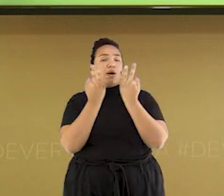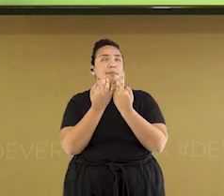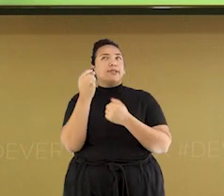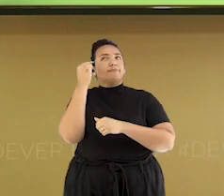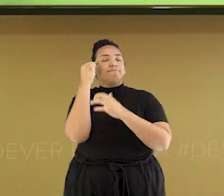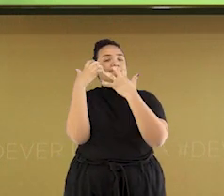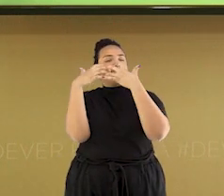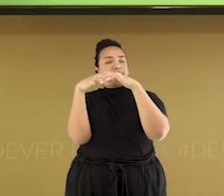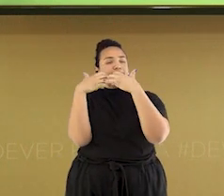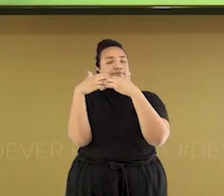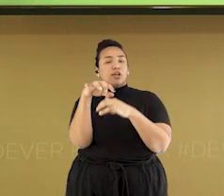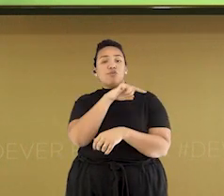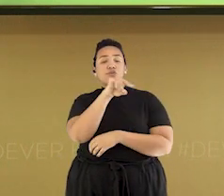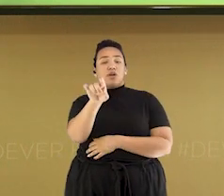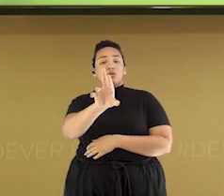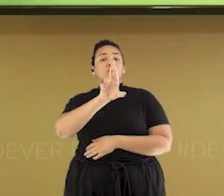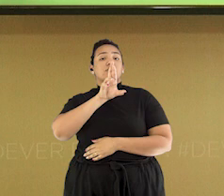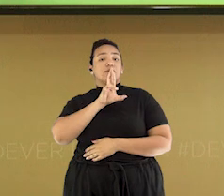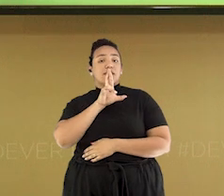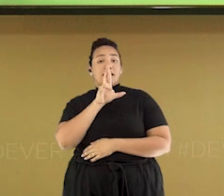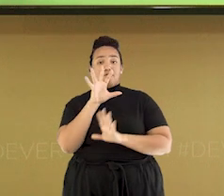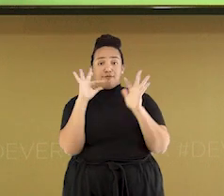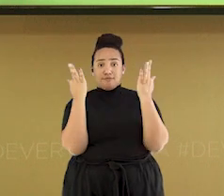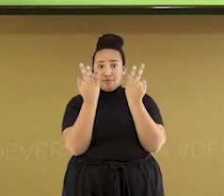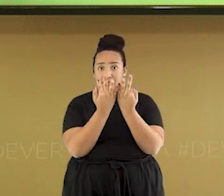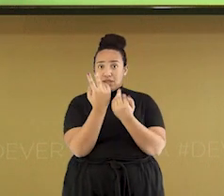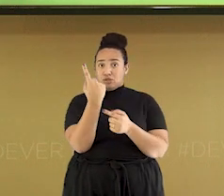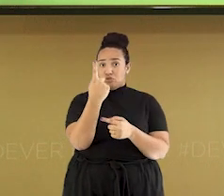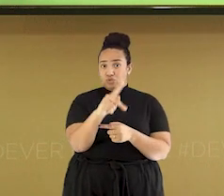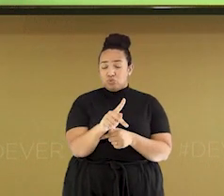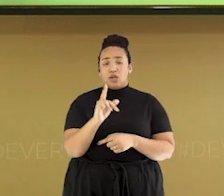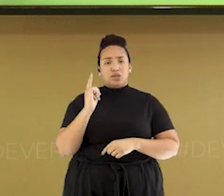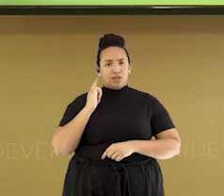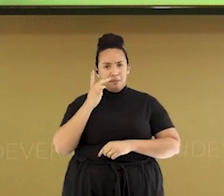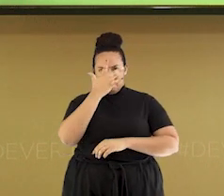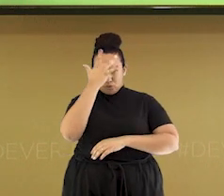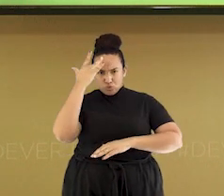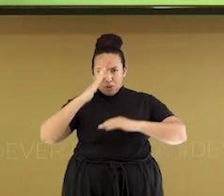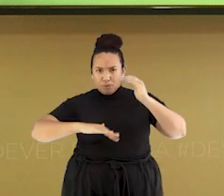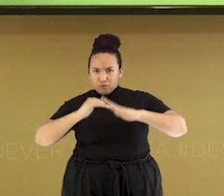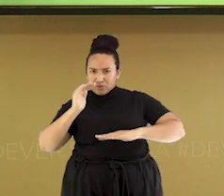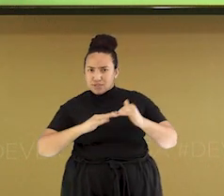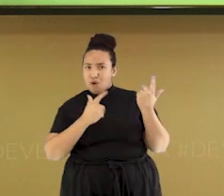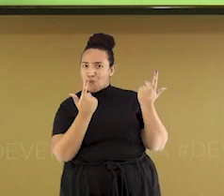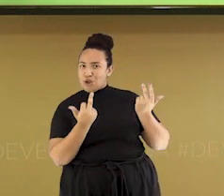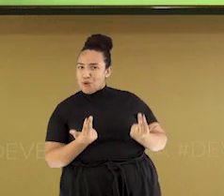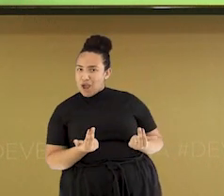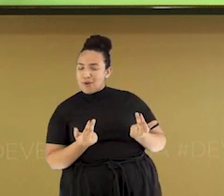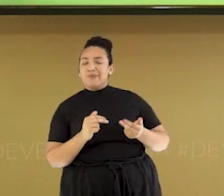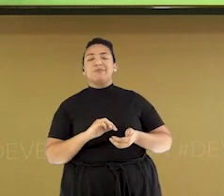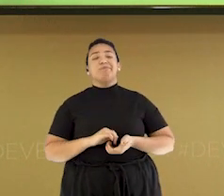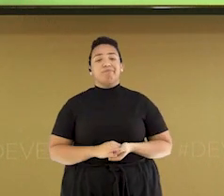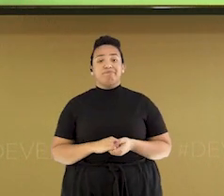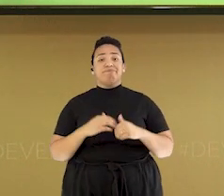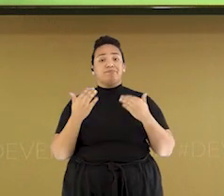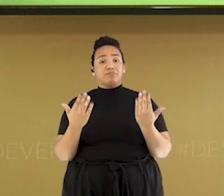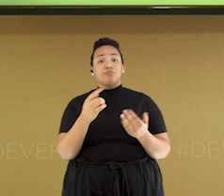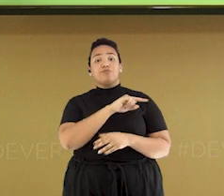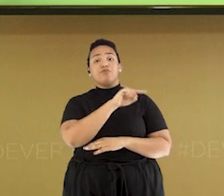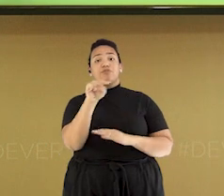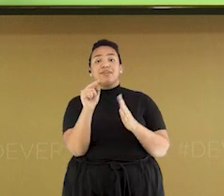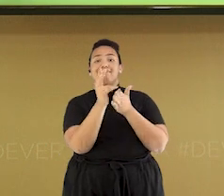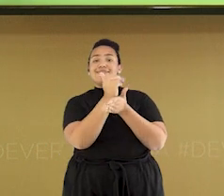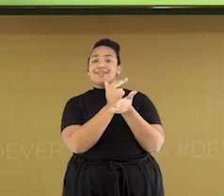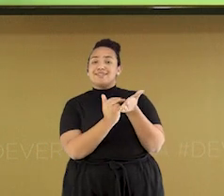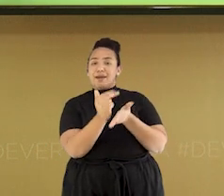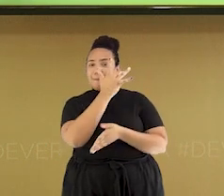dela trabalha com algumas dessas coisas. Quais dessas profissões você já viu em sua casa? Desenhe as pessoas que você conhece